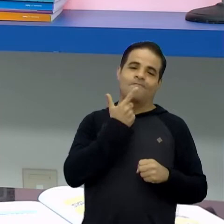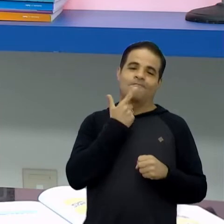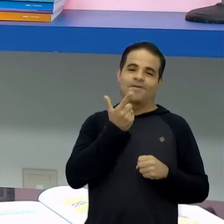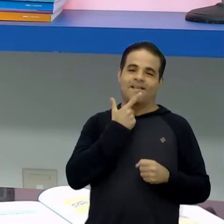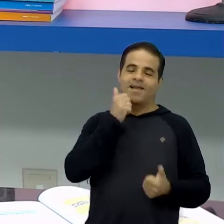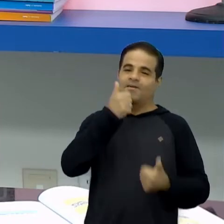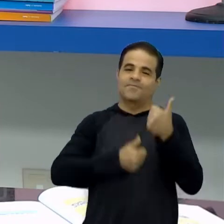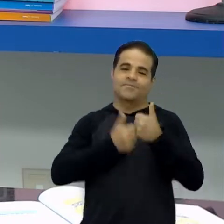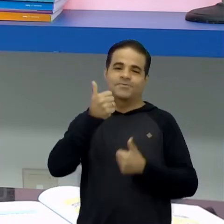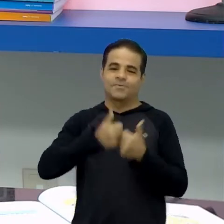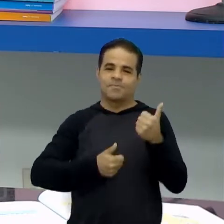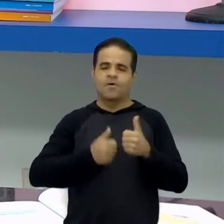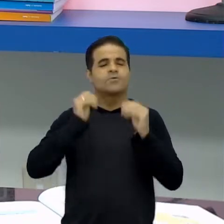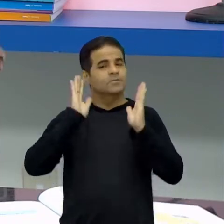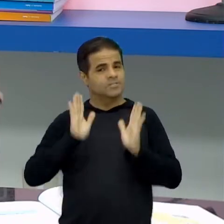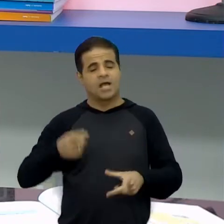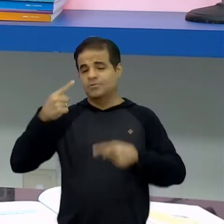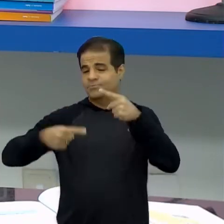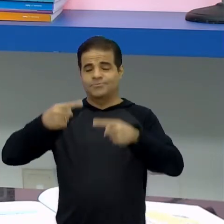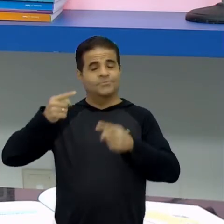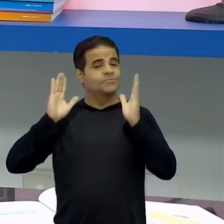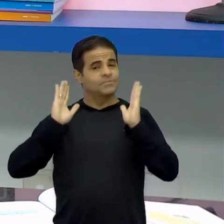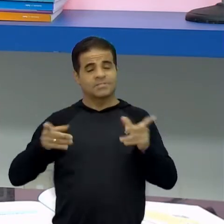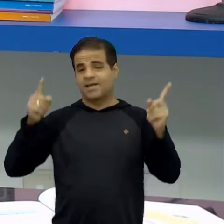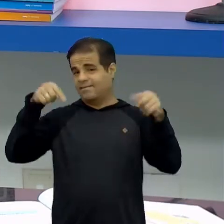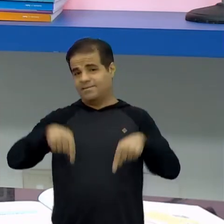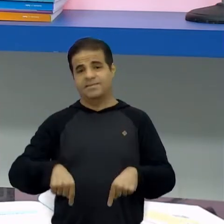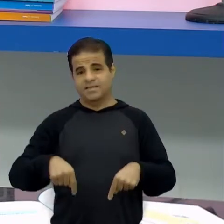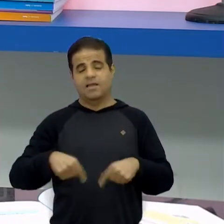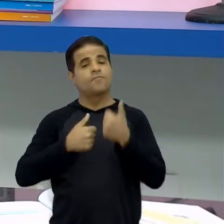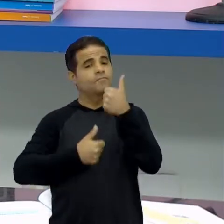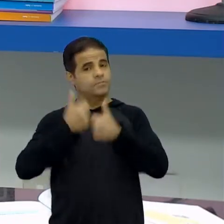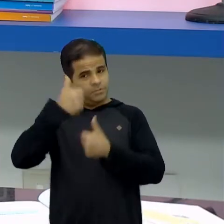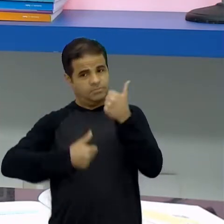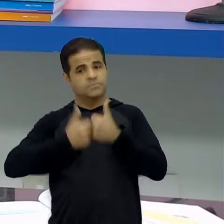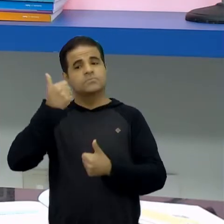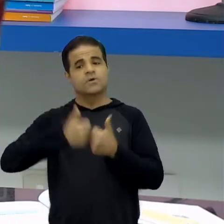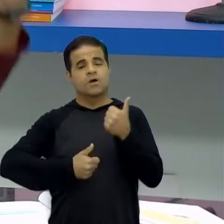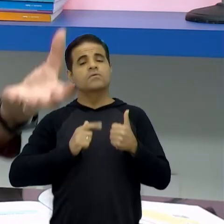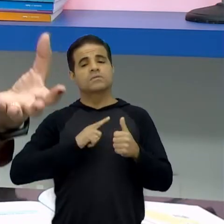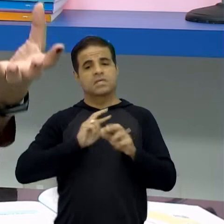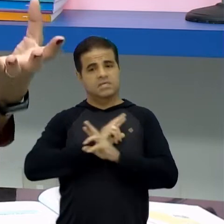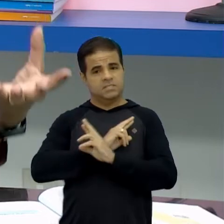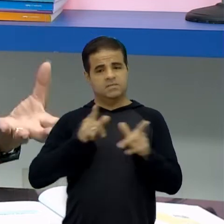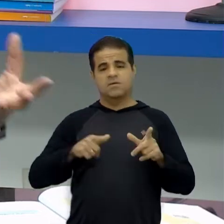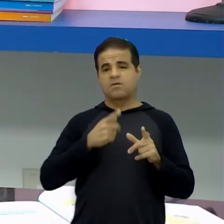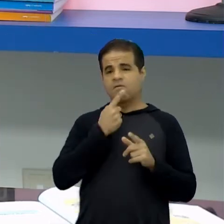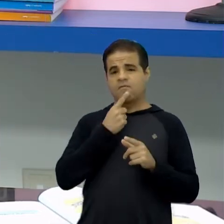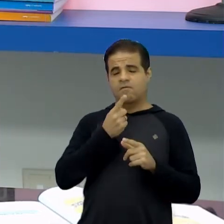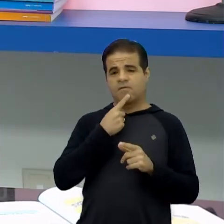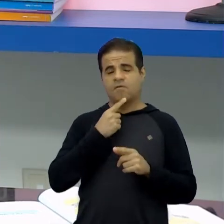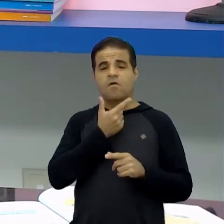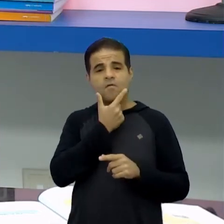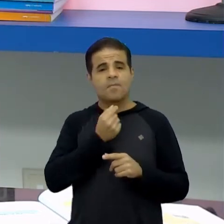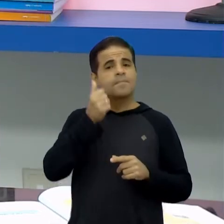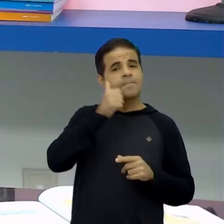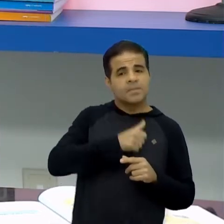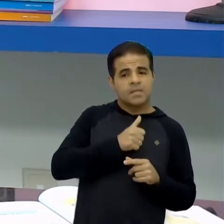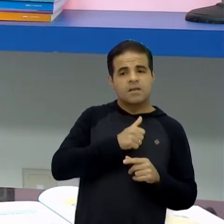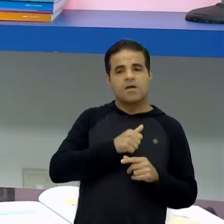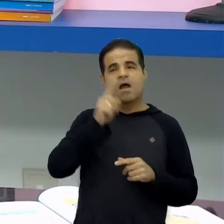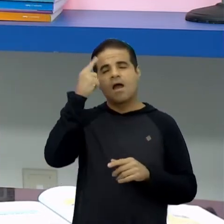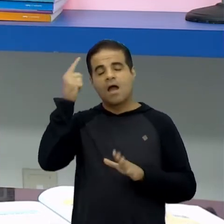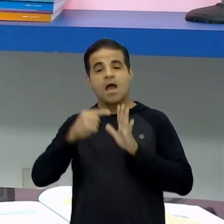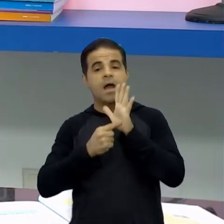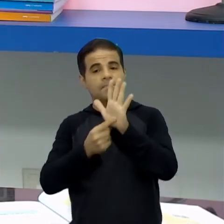do futebol. E a gente já discutiu isso aqui. Sim. Até no futebol tem a diferença quando eu falo do masculino e do feminino. Sim. E aí ela